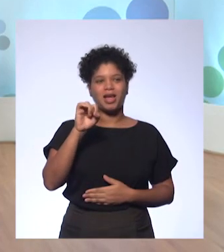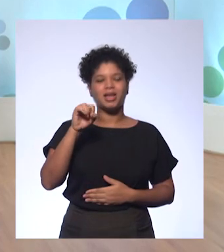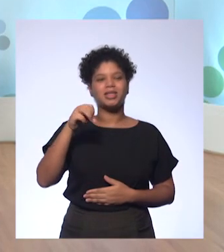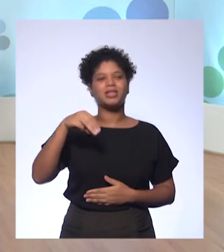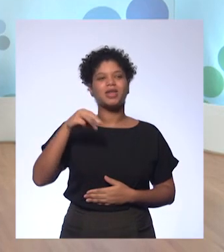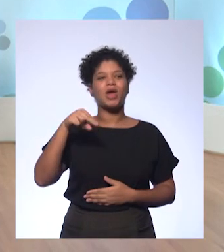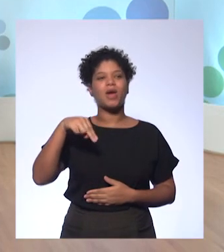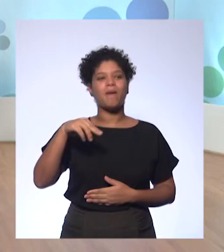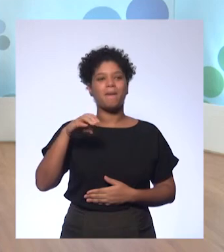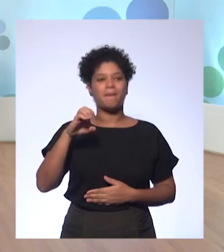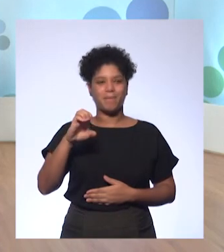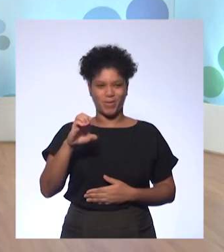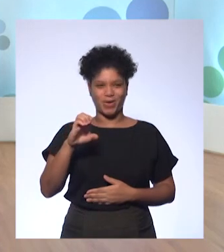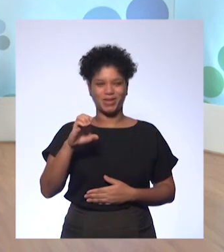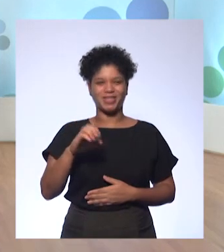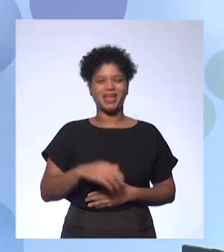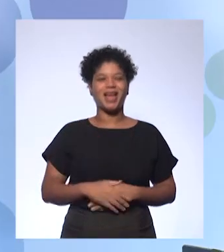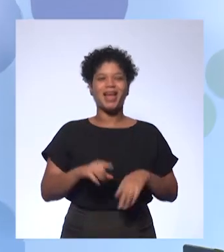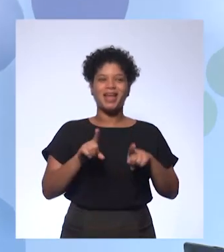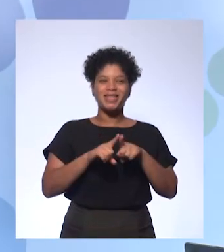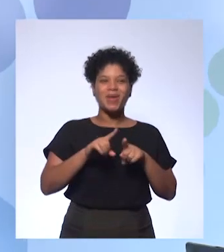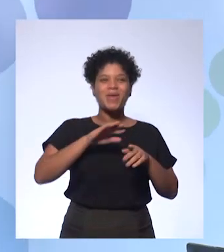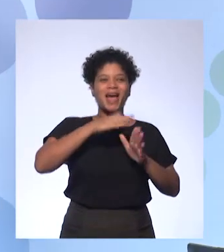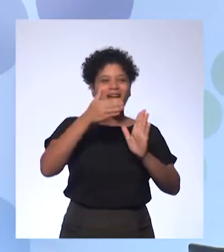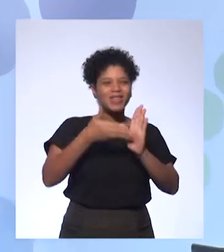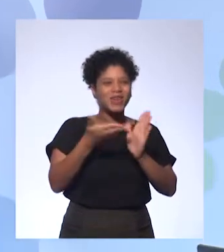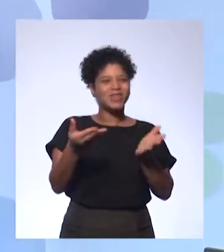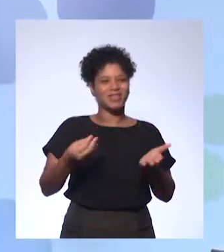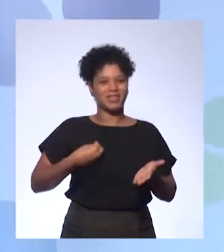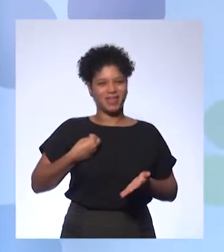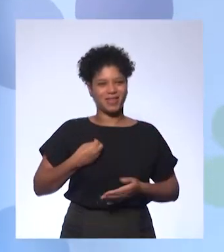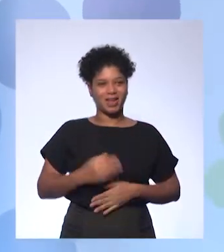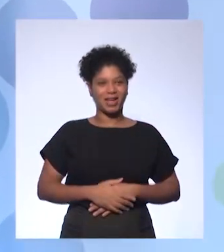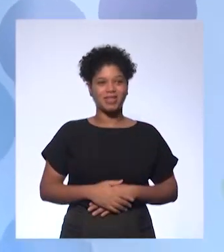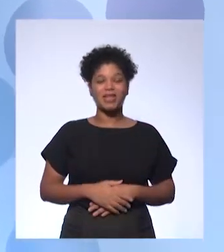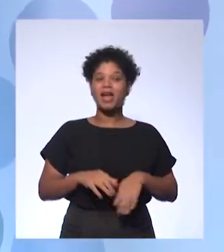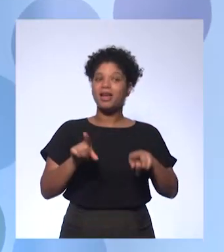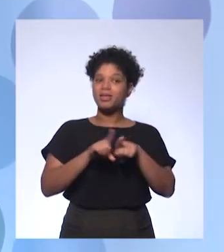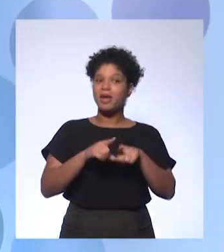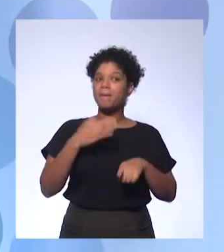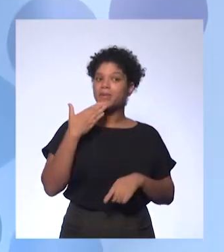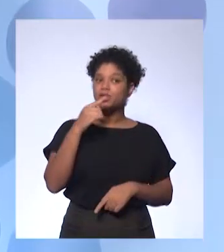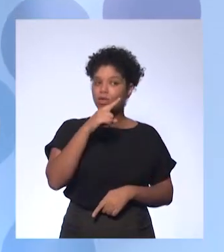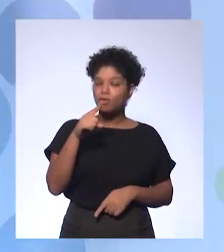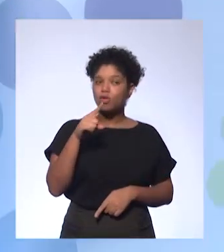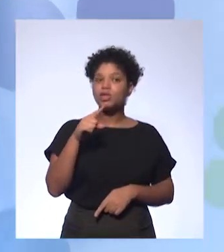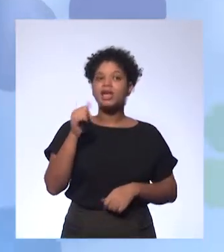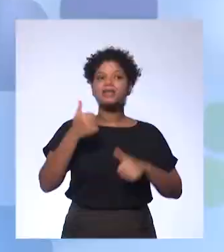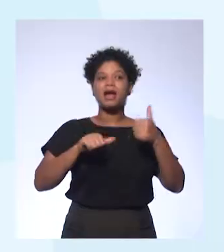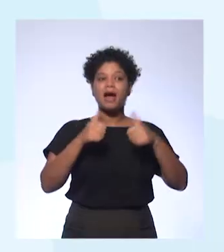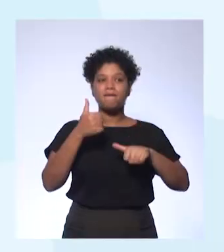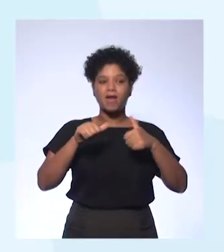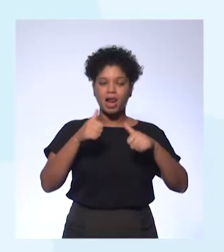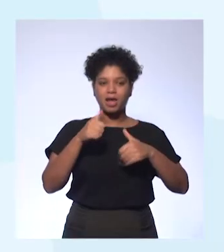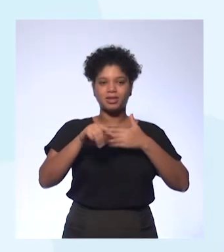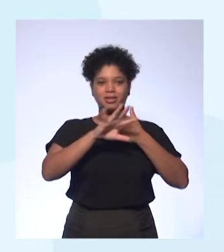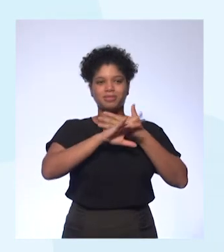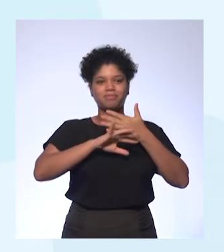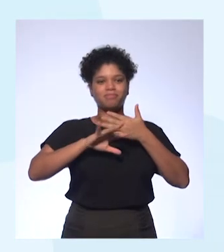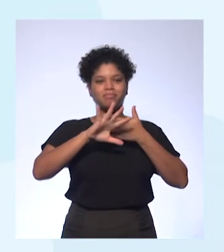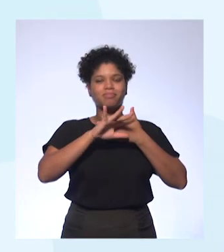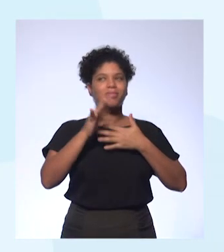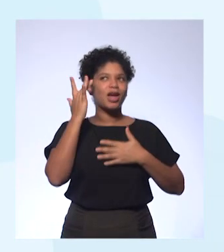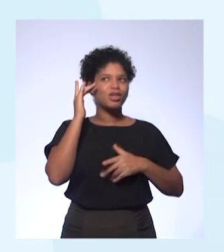por hoje. Obrigada, Dani. Agradecer a todos aqui. E também pedir para vocês comentarem aí na nossa aula, né?